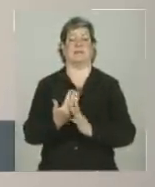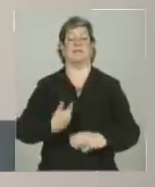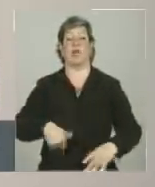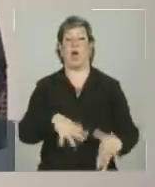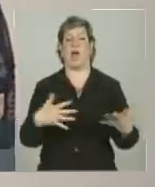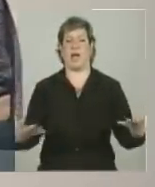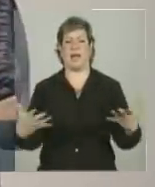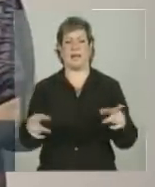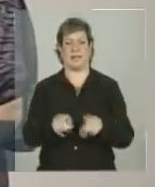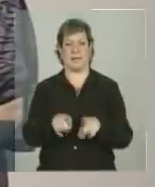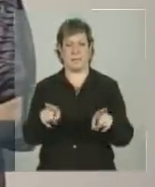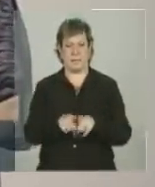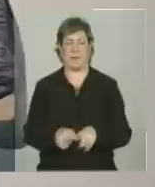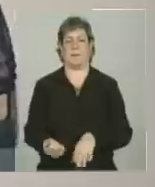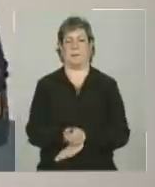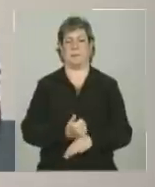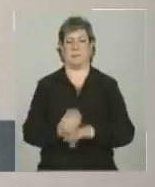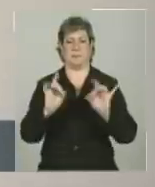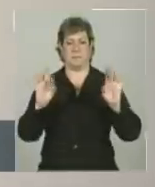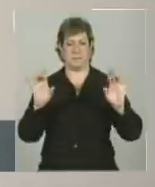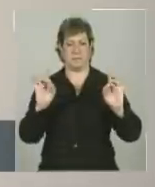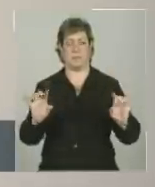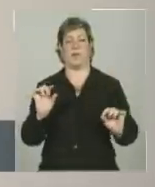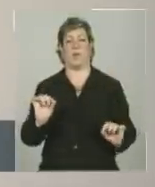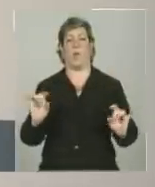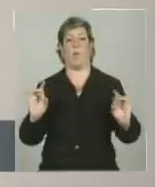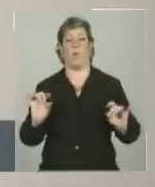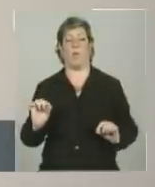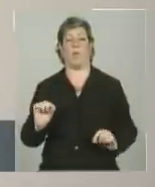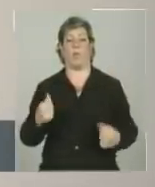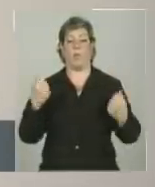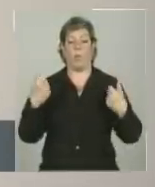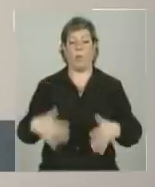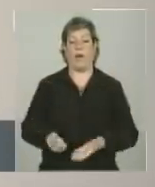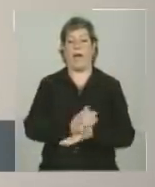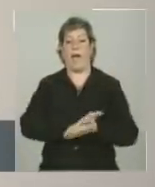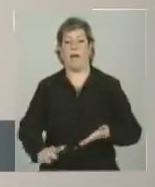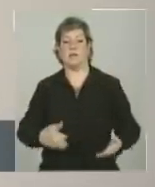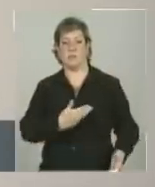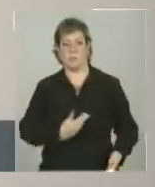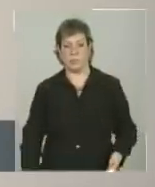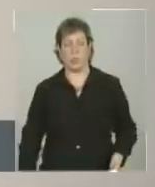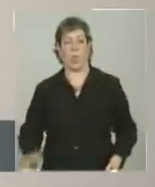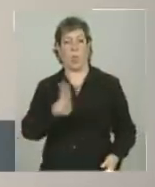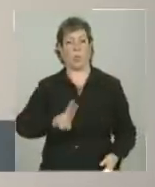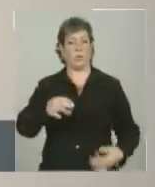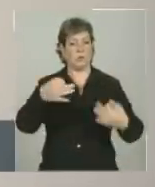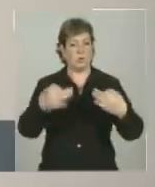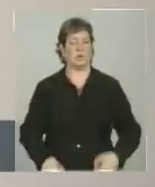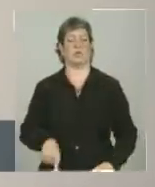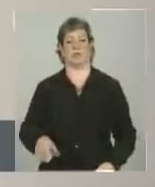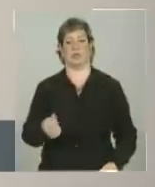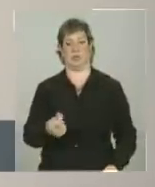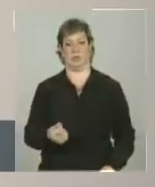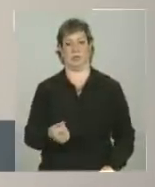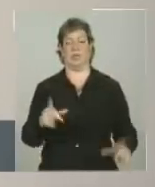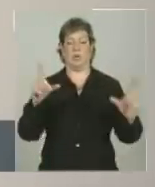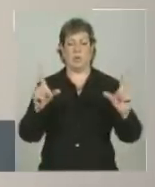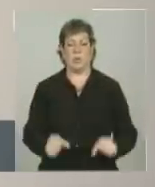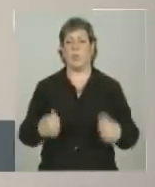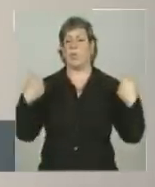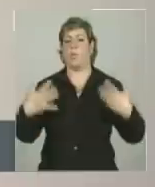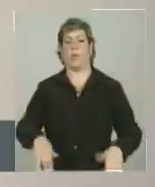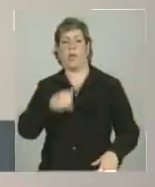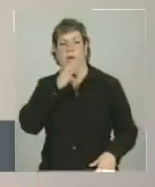também aprimorar a qualidade do gasto público, reduzir custos, racionalizar processos e, acima de